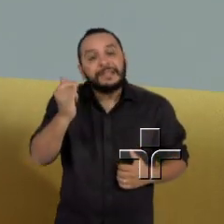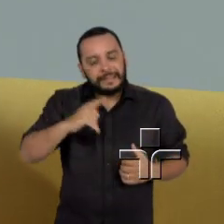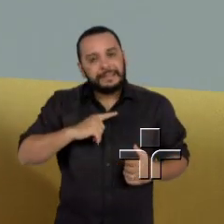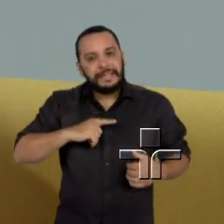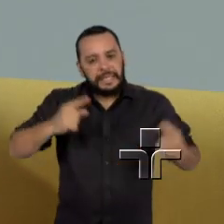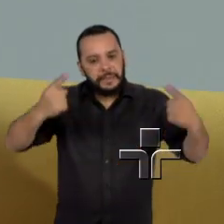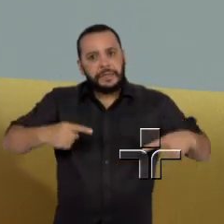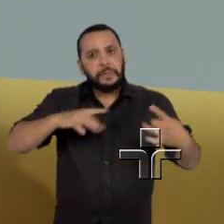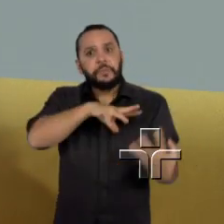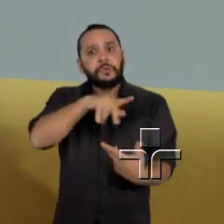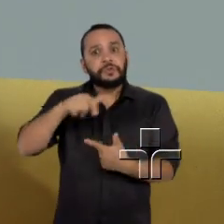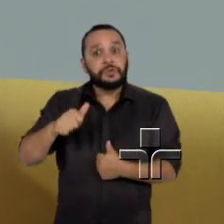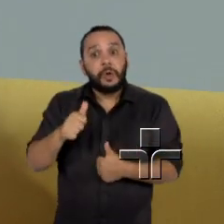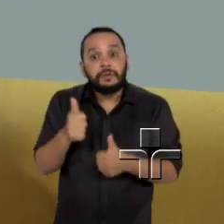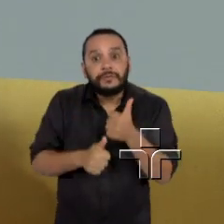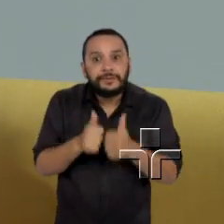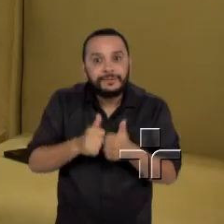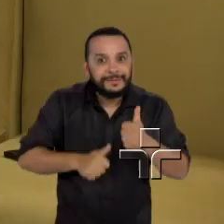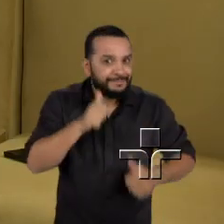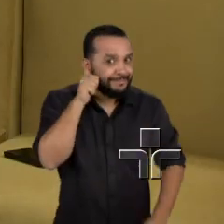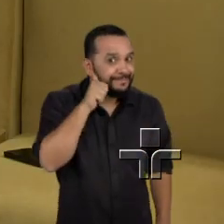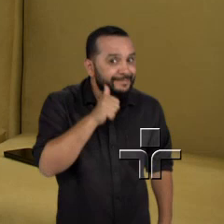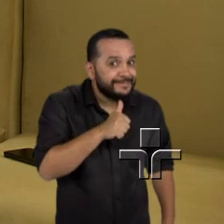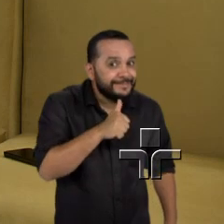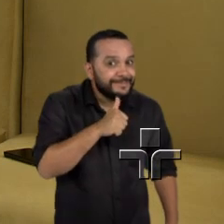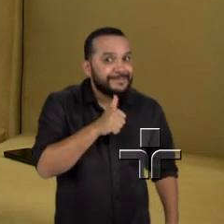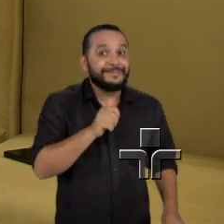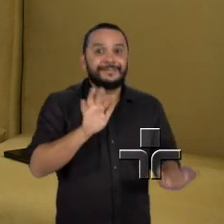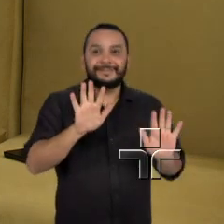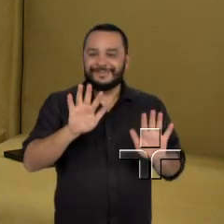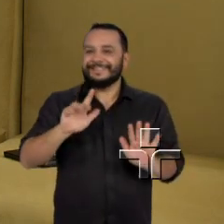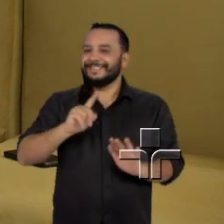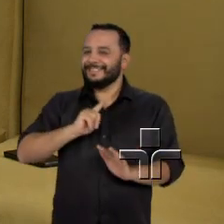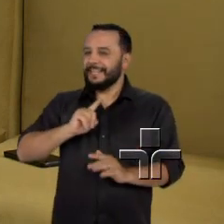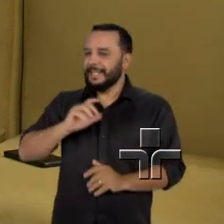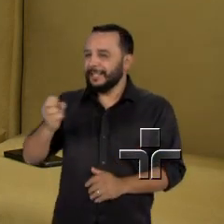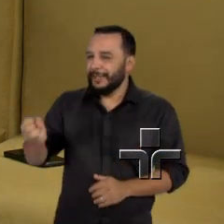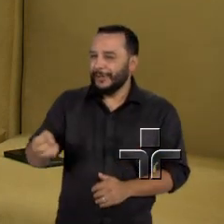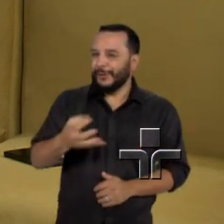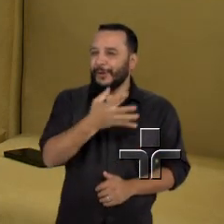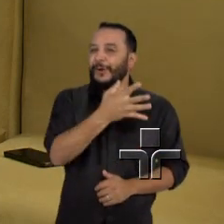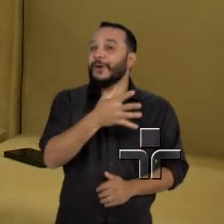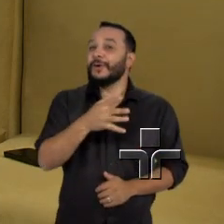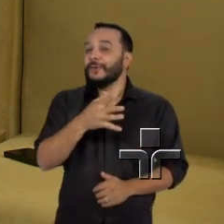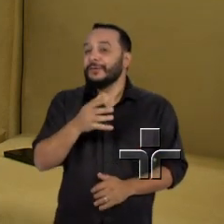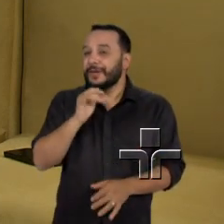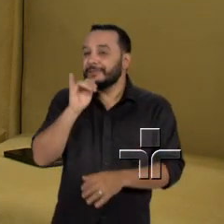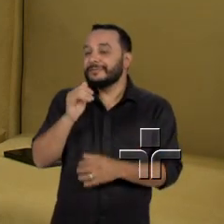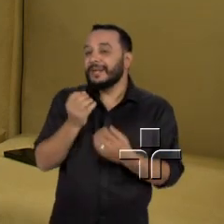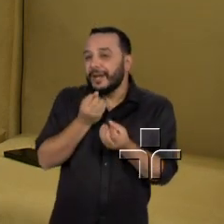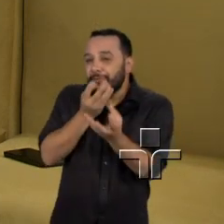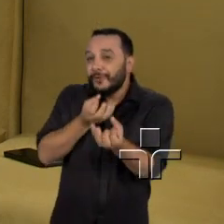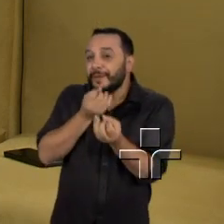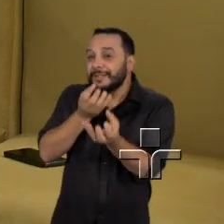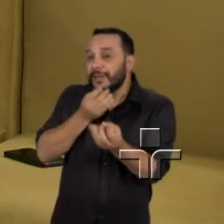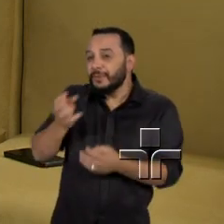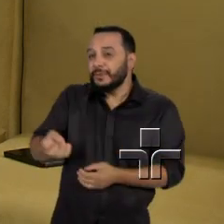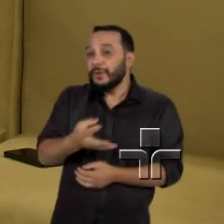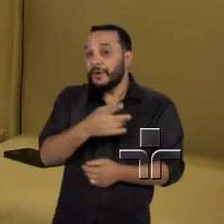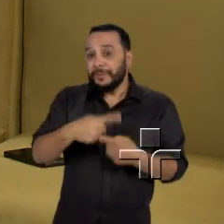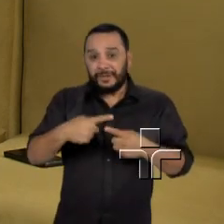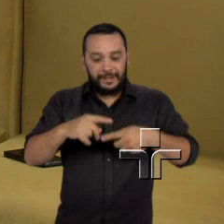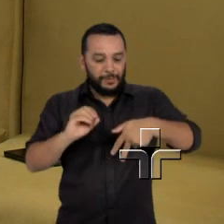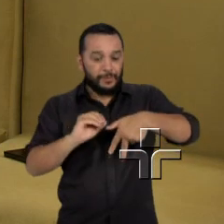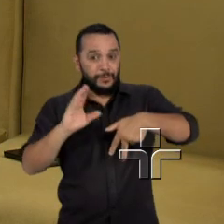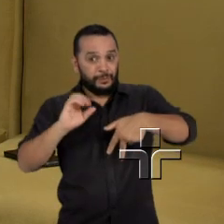torneio internacional de futebol feminino. Zé, tem muita novidade por aí, porque a TV Cultura vai transmitir 3